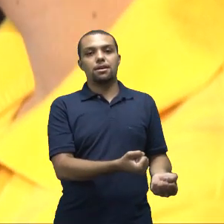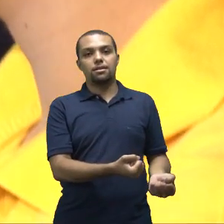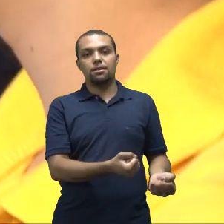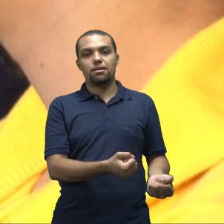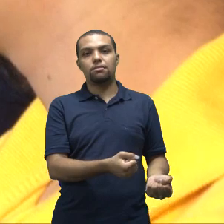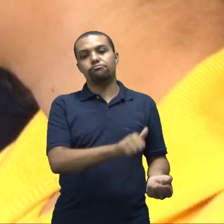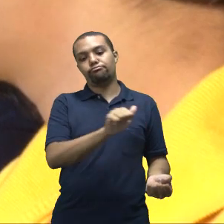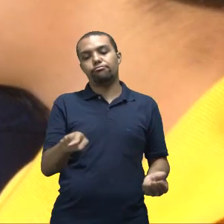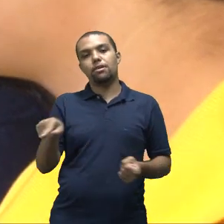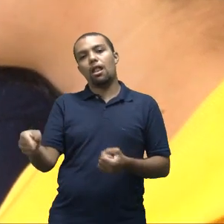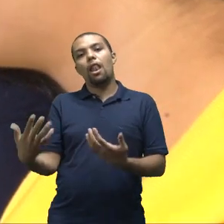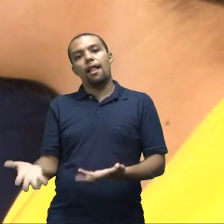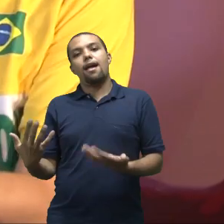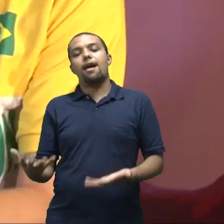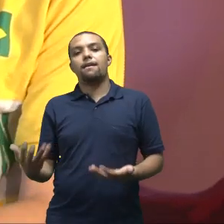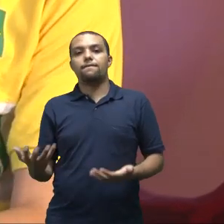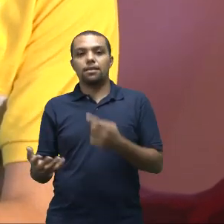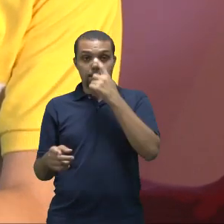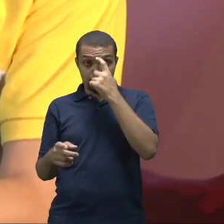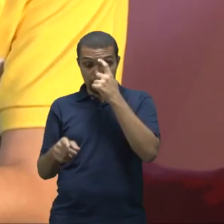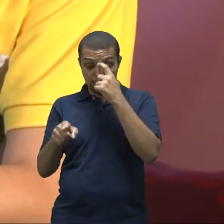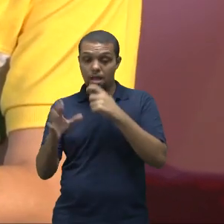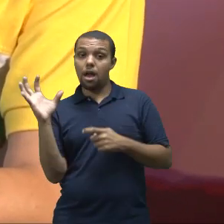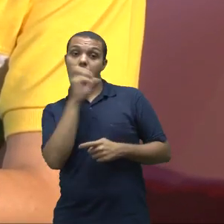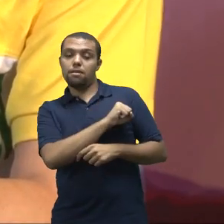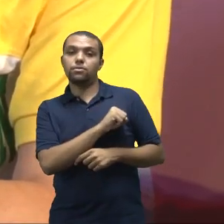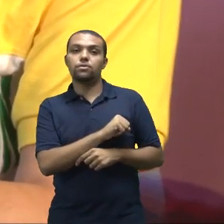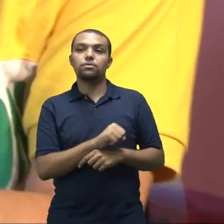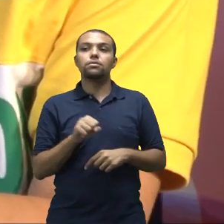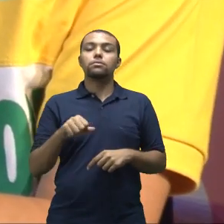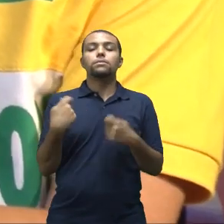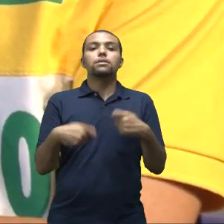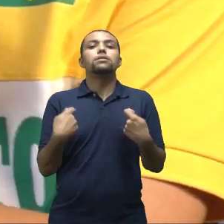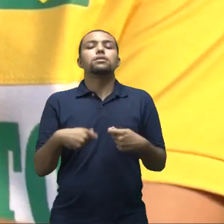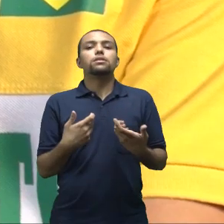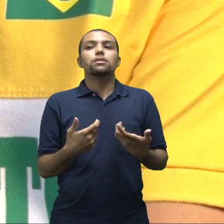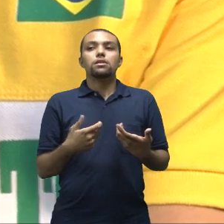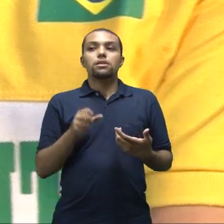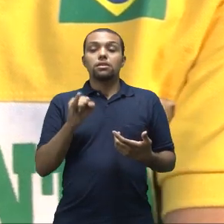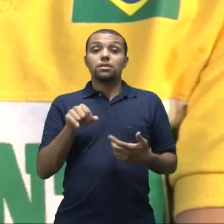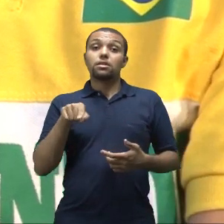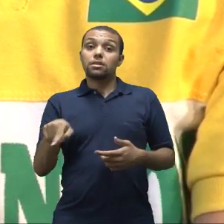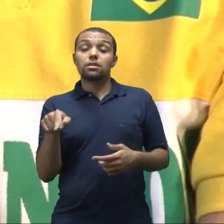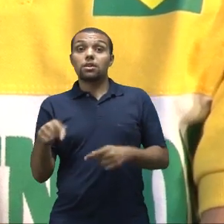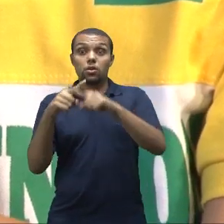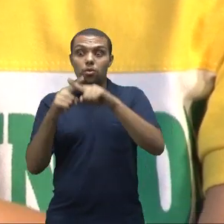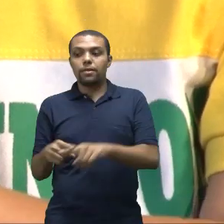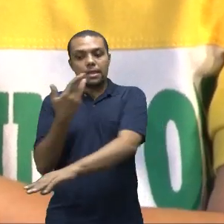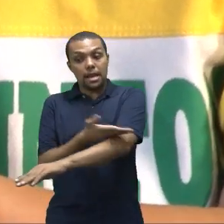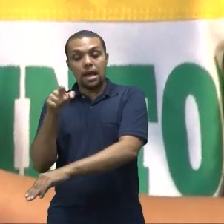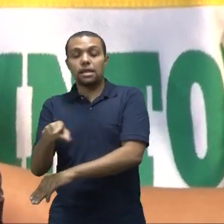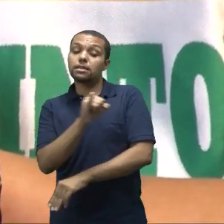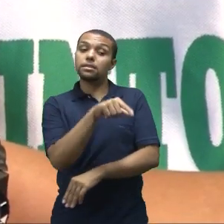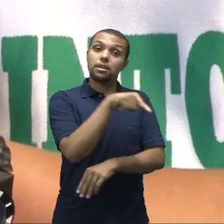mais pesada. Uhum. É um pouco mais pesada. E essa, ela é mais rápida, né? Então você tem que... Se for jogar com